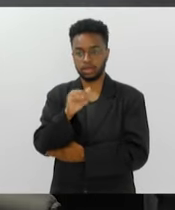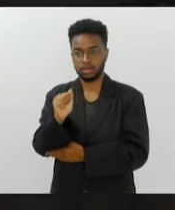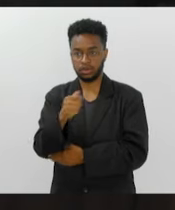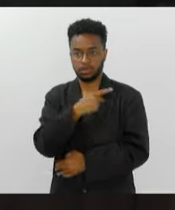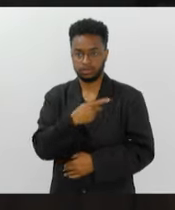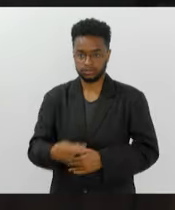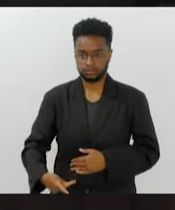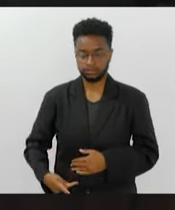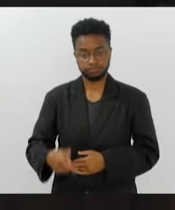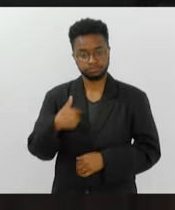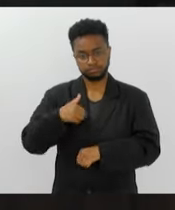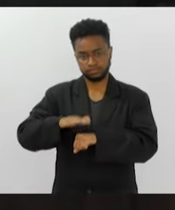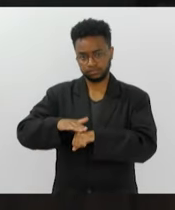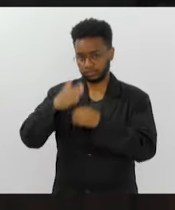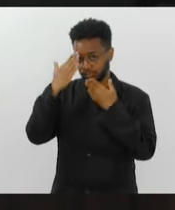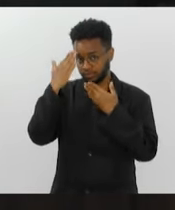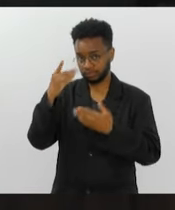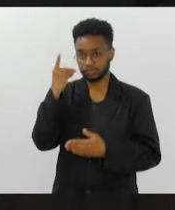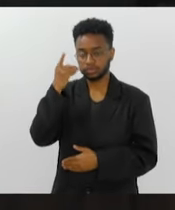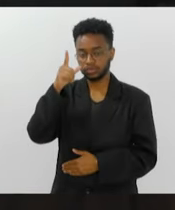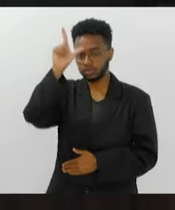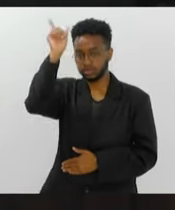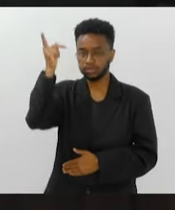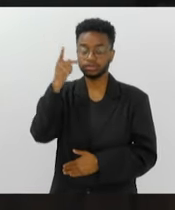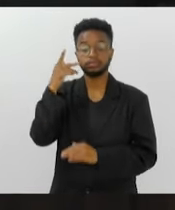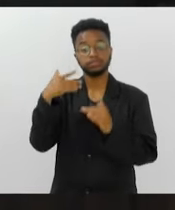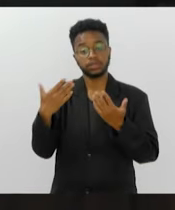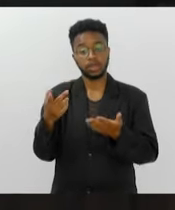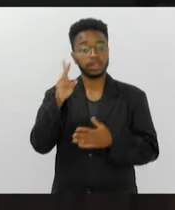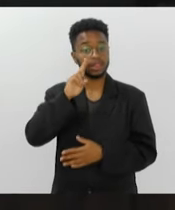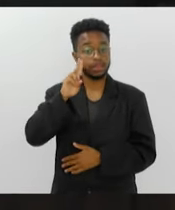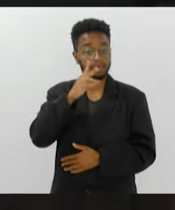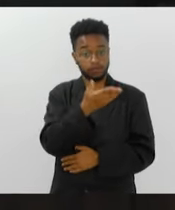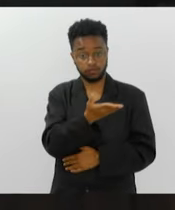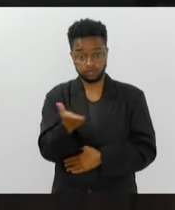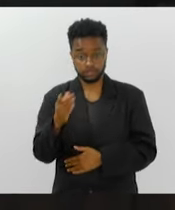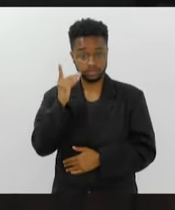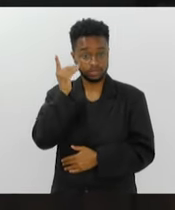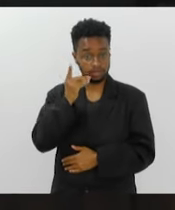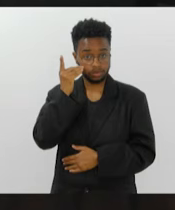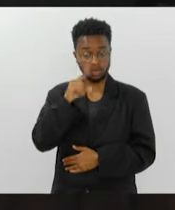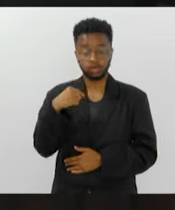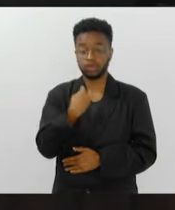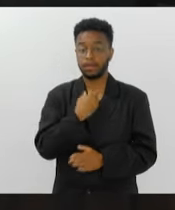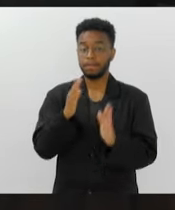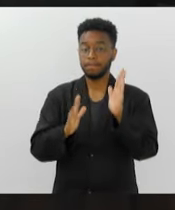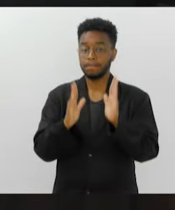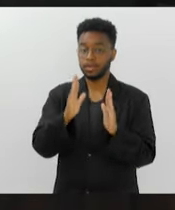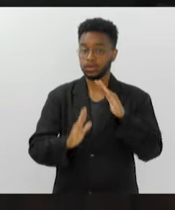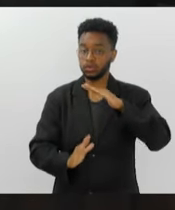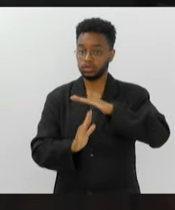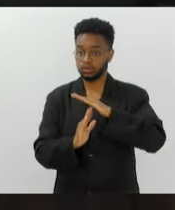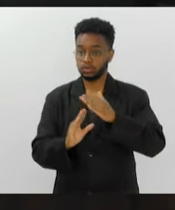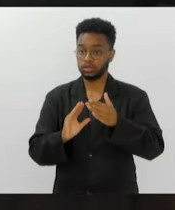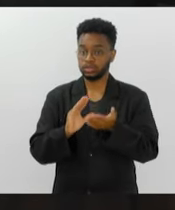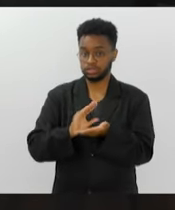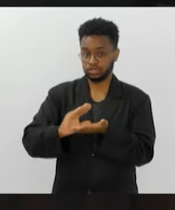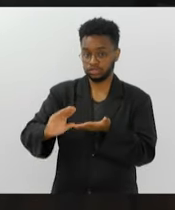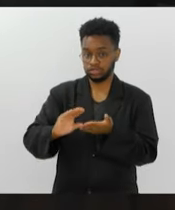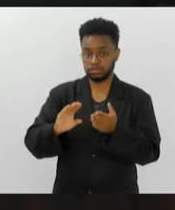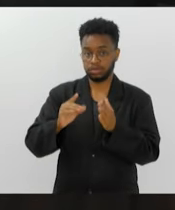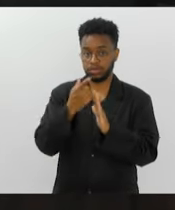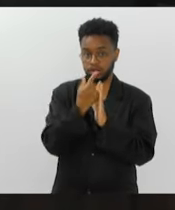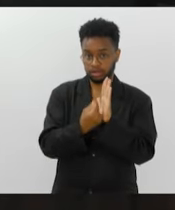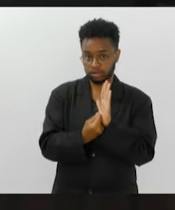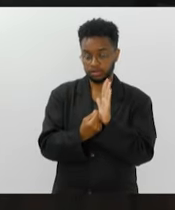agradeço Deputado luí Paulo então lembrando a todos os colegas que o nosso prazo de emendas da questão do